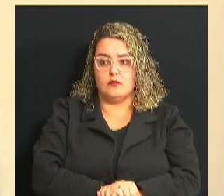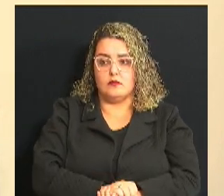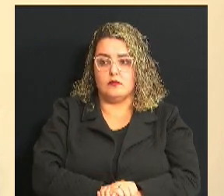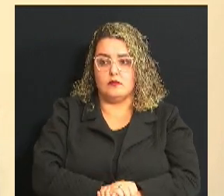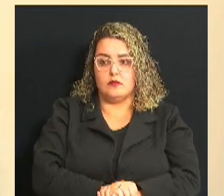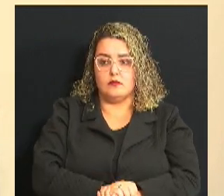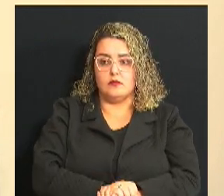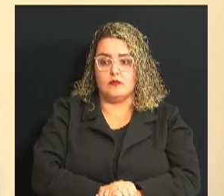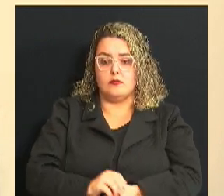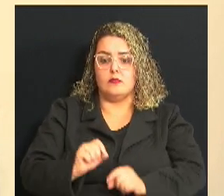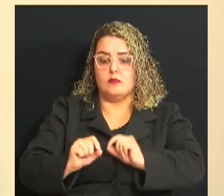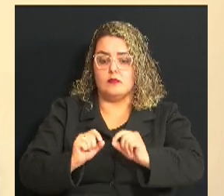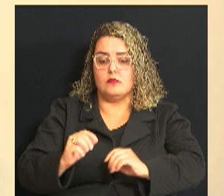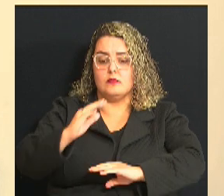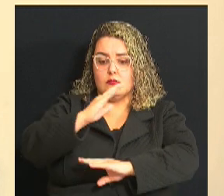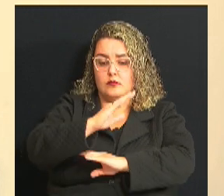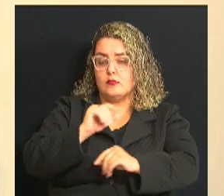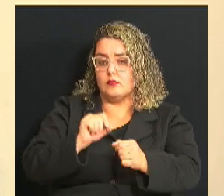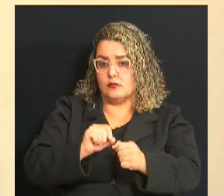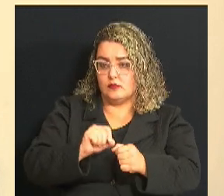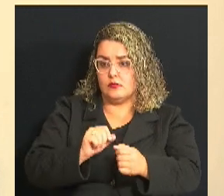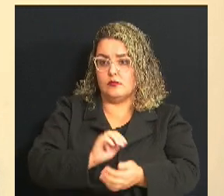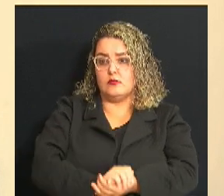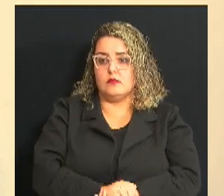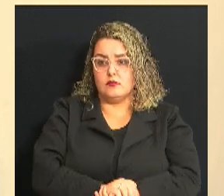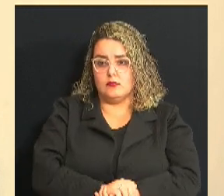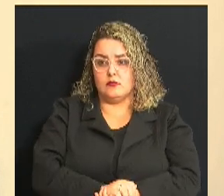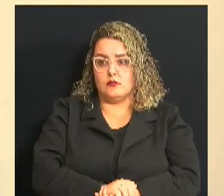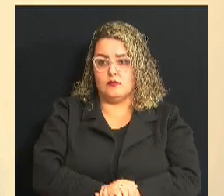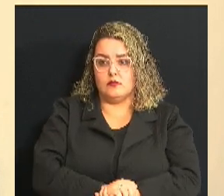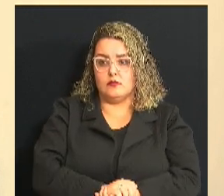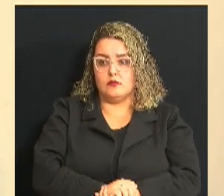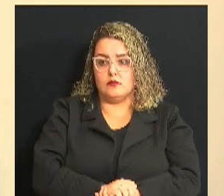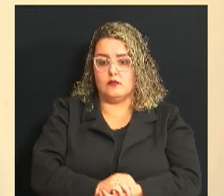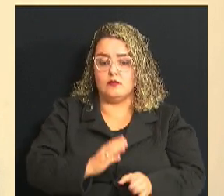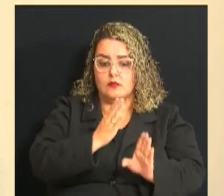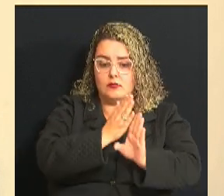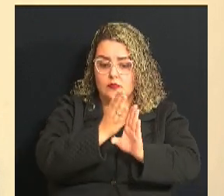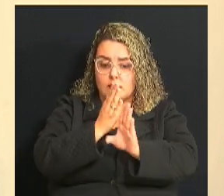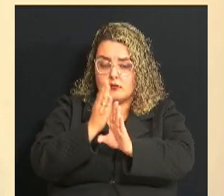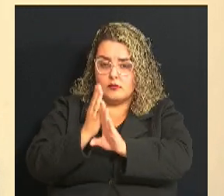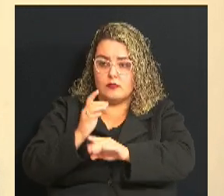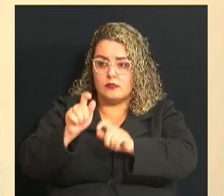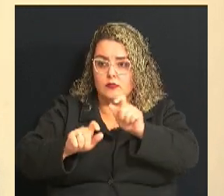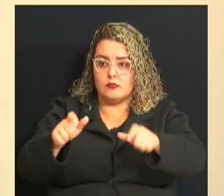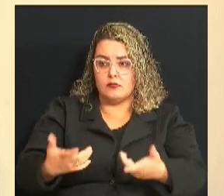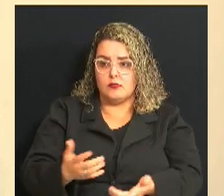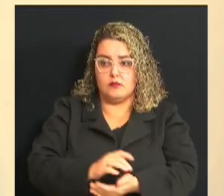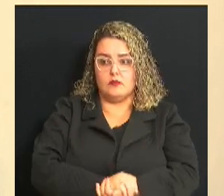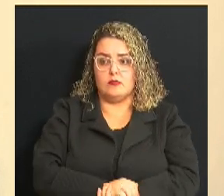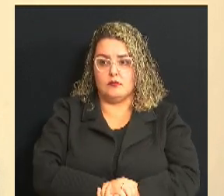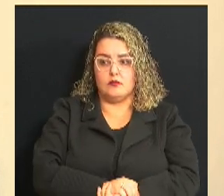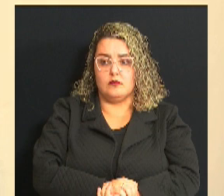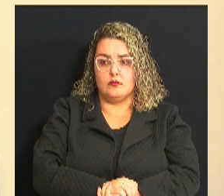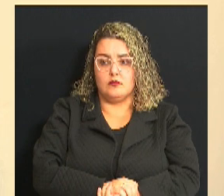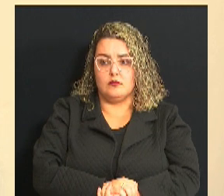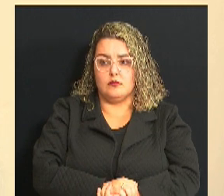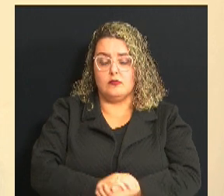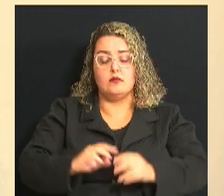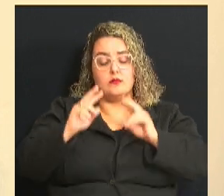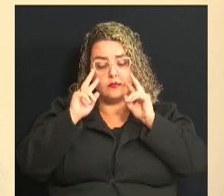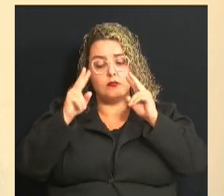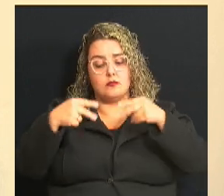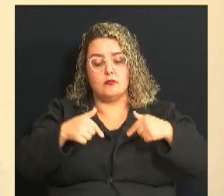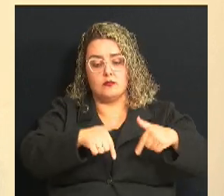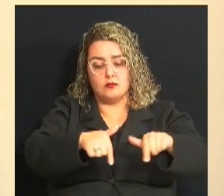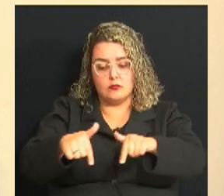Câmara faz é, identificando essas pessoas, reconhecendo a contribuição do seu trabalho